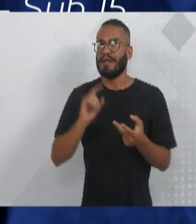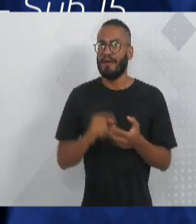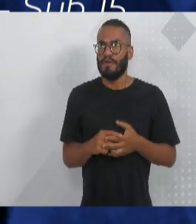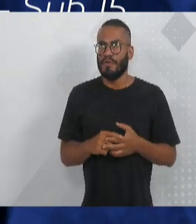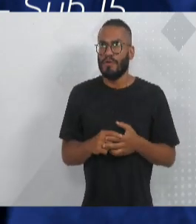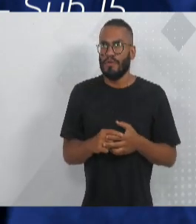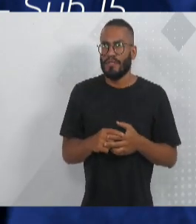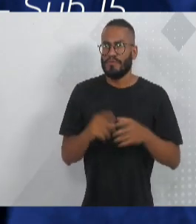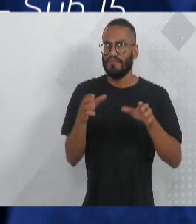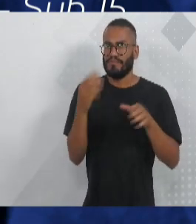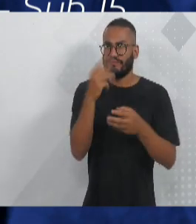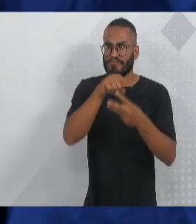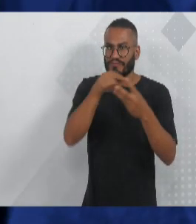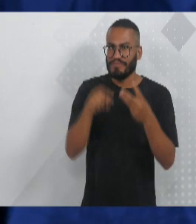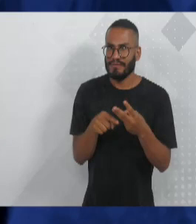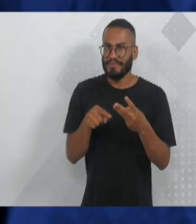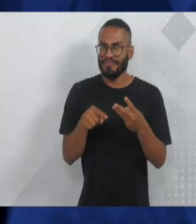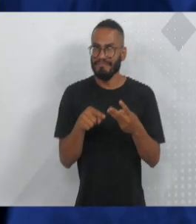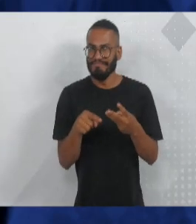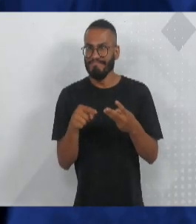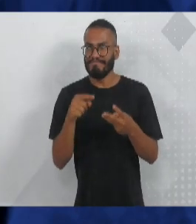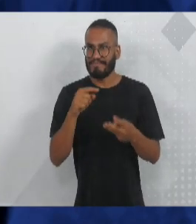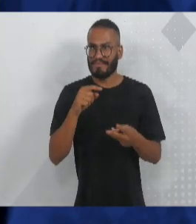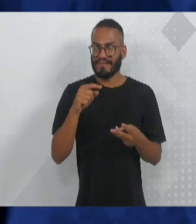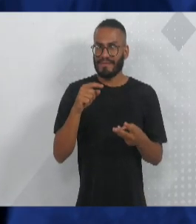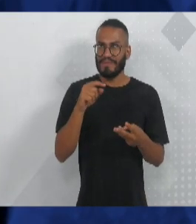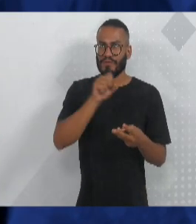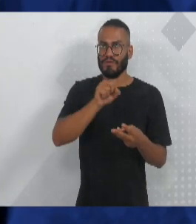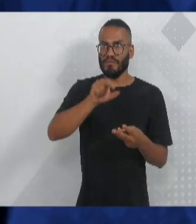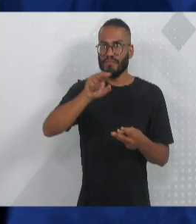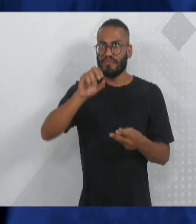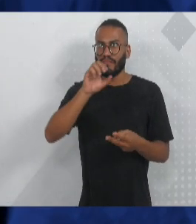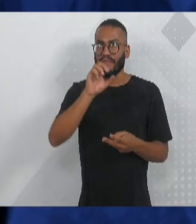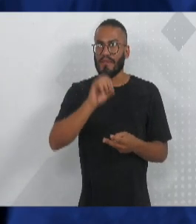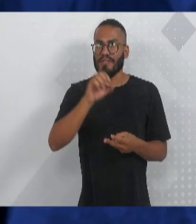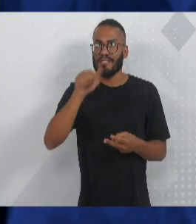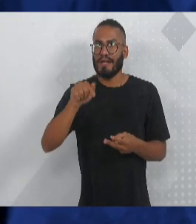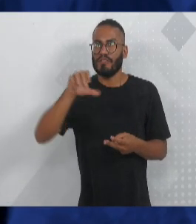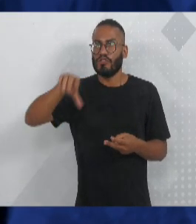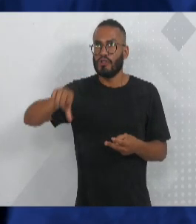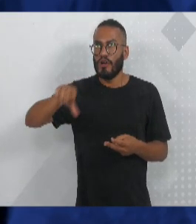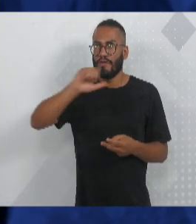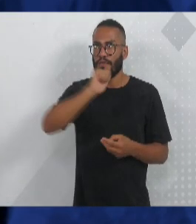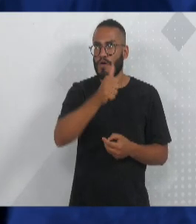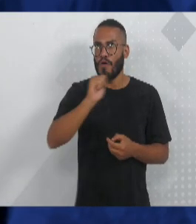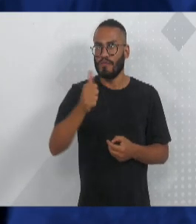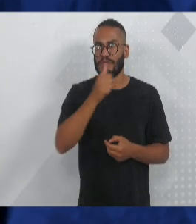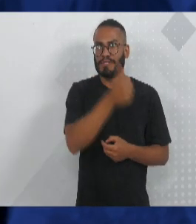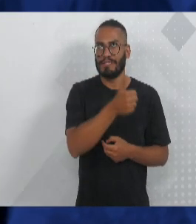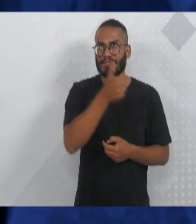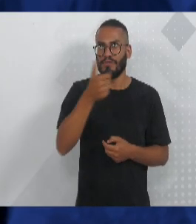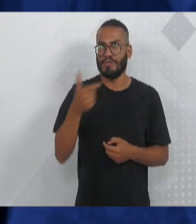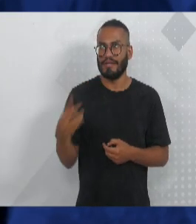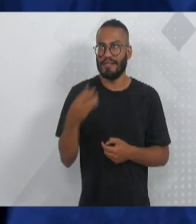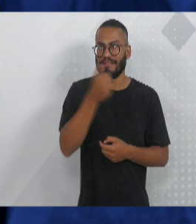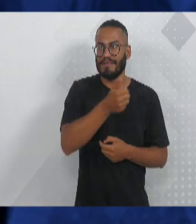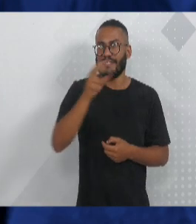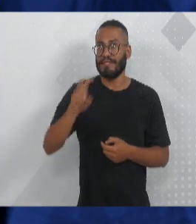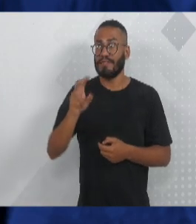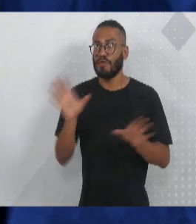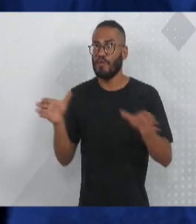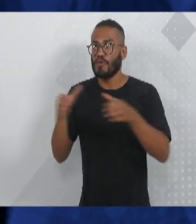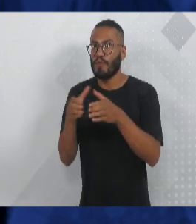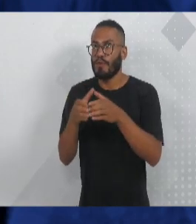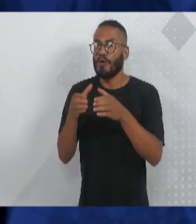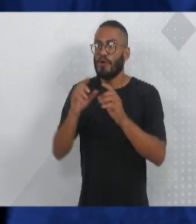Grêmio topzinha subs 9 11 13 15 eh as as categorias de base estão Unidas com esse propósito porque não adianta